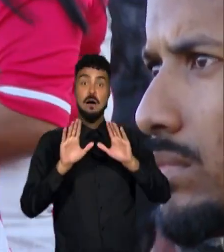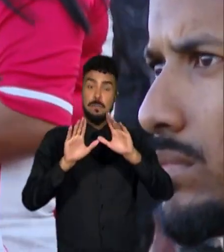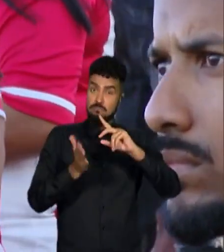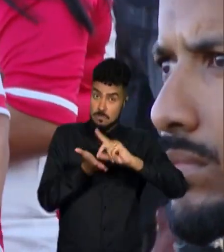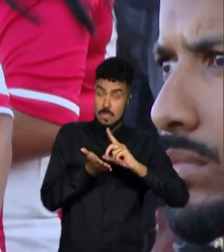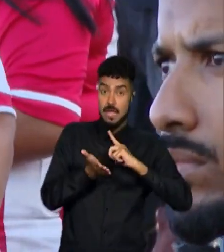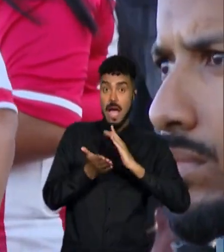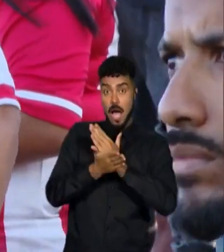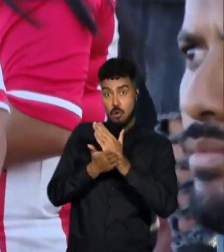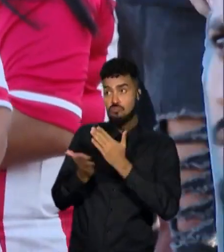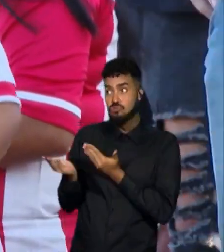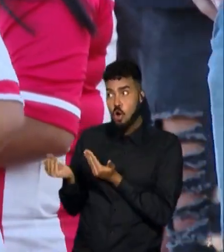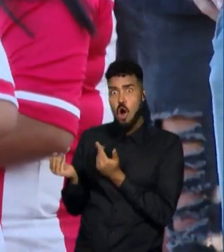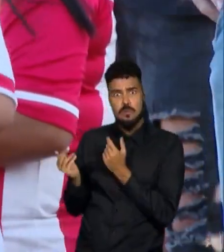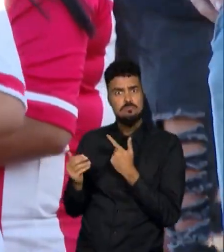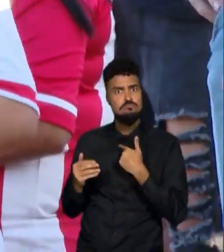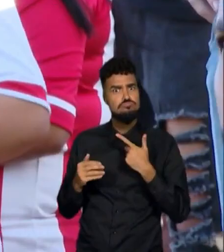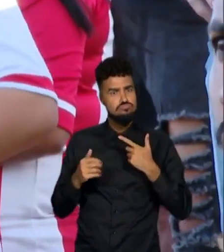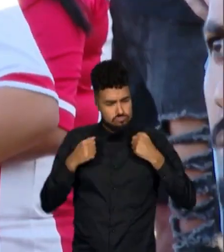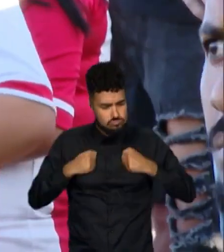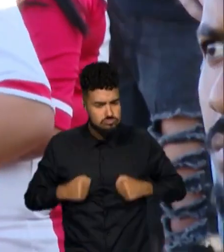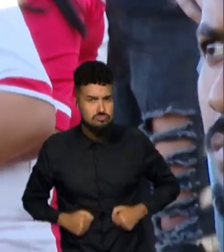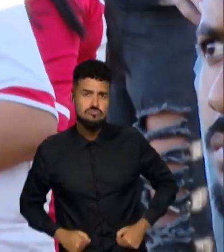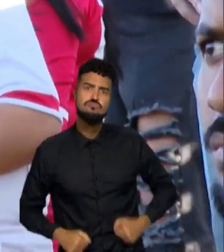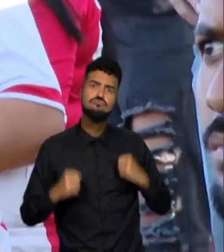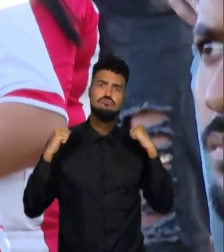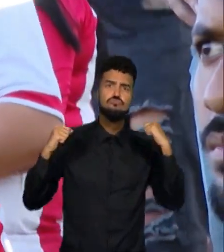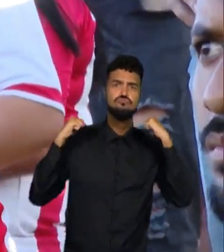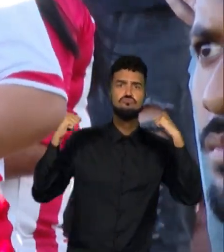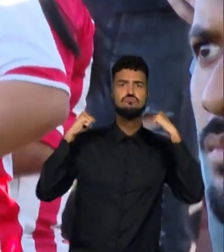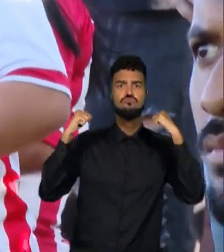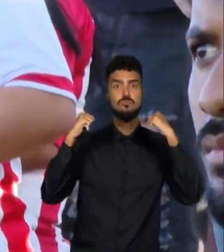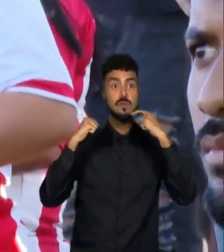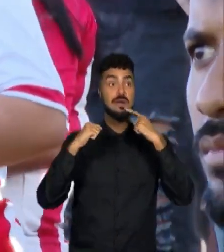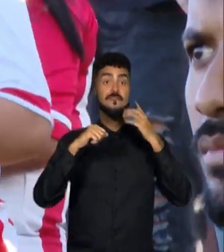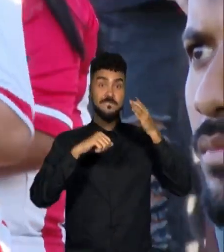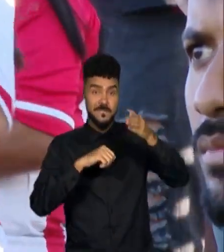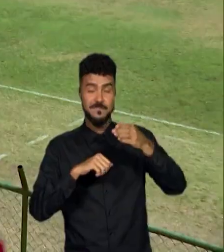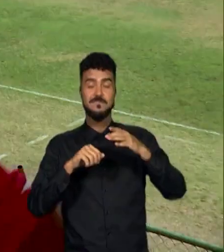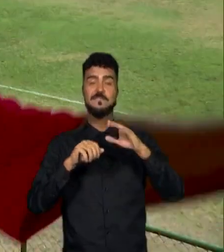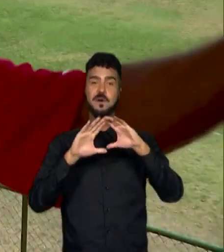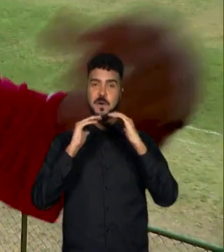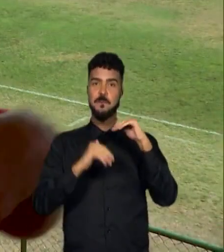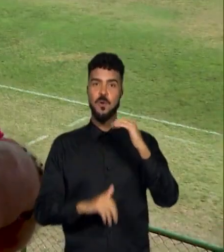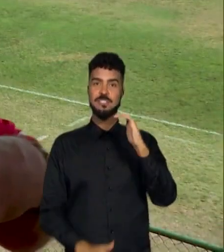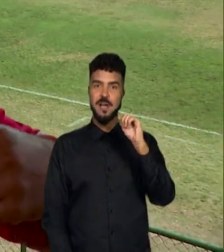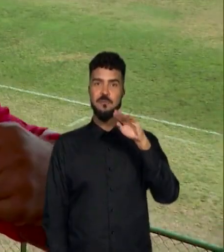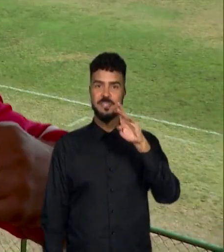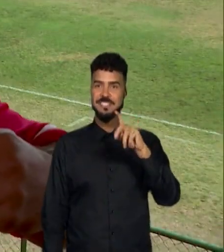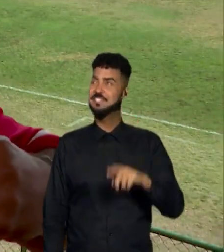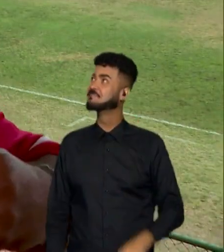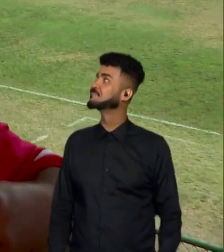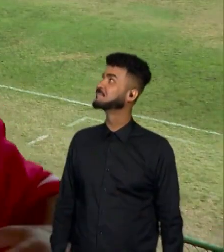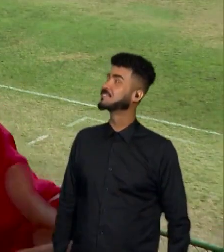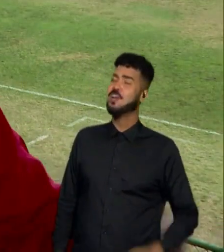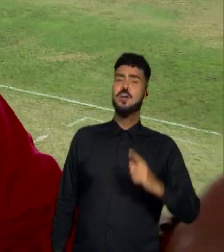galera nova que prestigia, que acompanha, que tá sempre em Moça Bonita. Somos